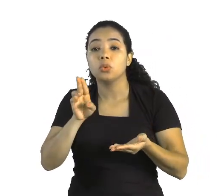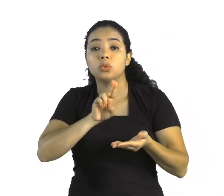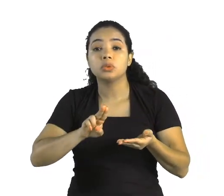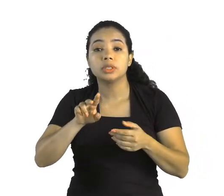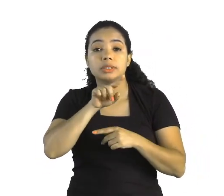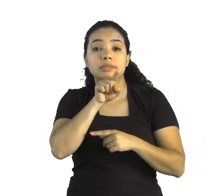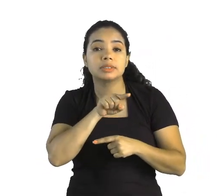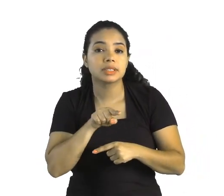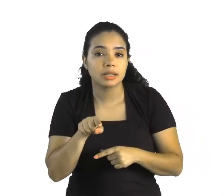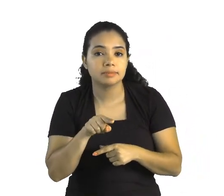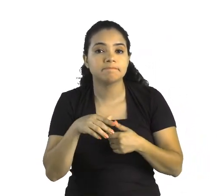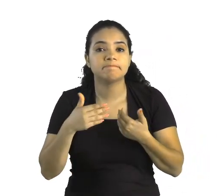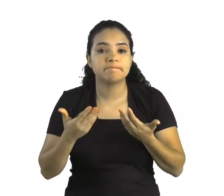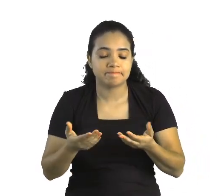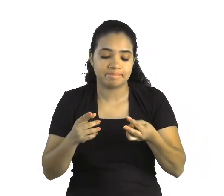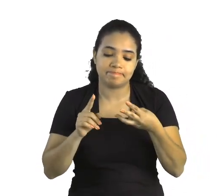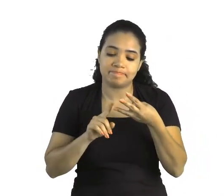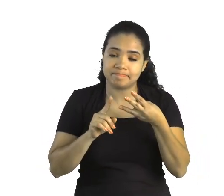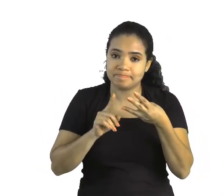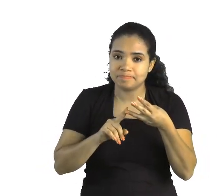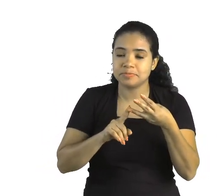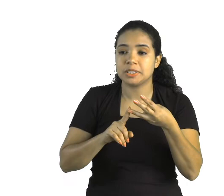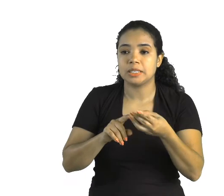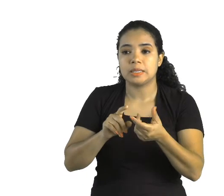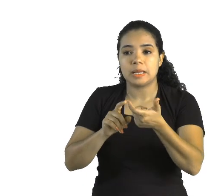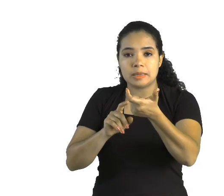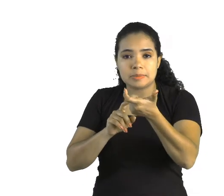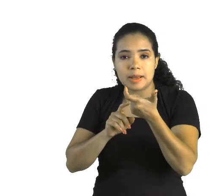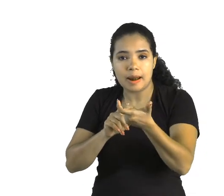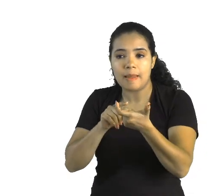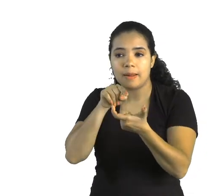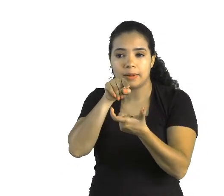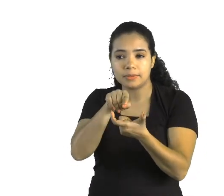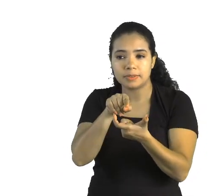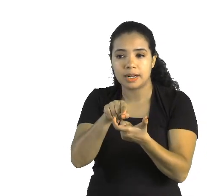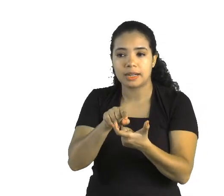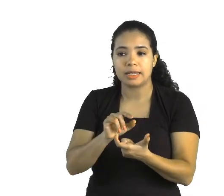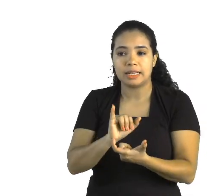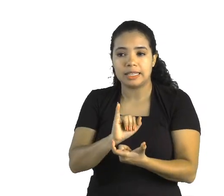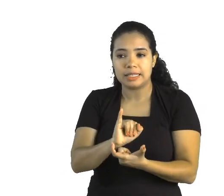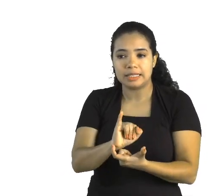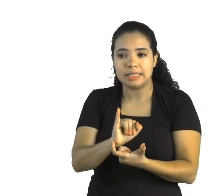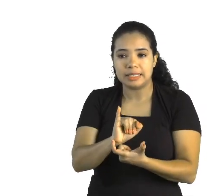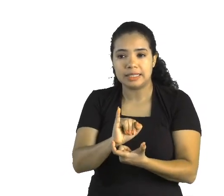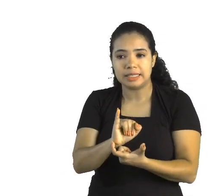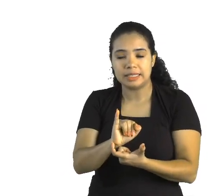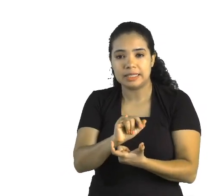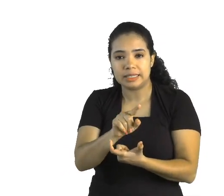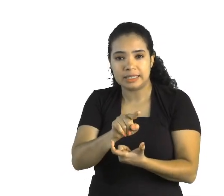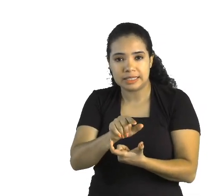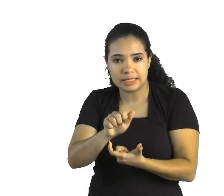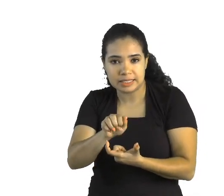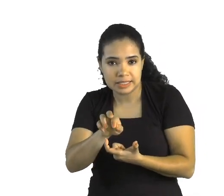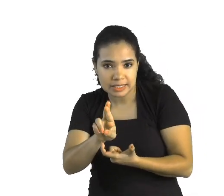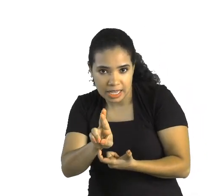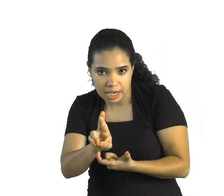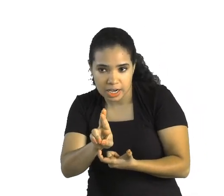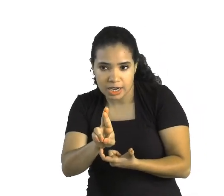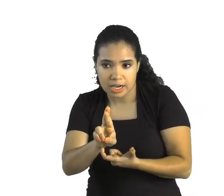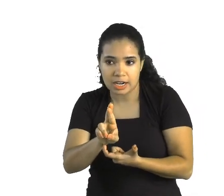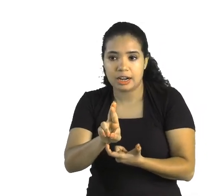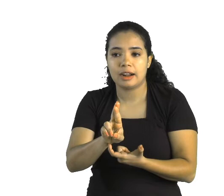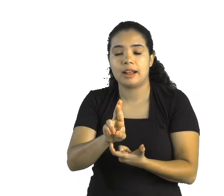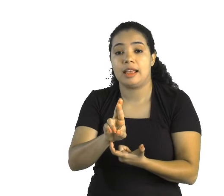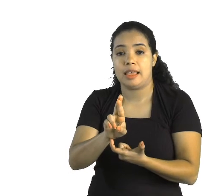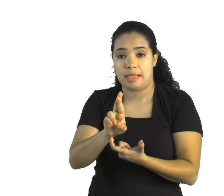Z? Nas palavras cujo sufixo isa forma verbo.